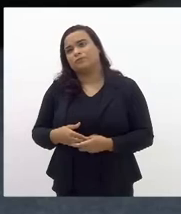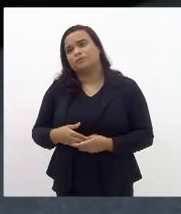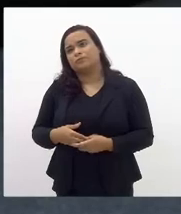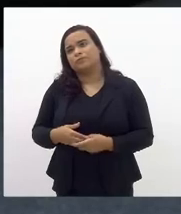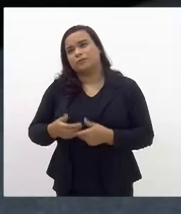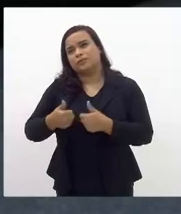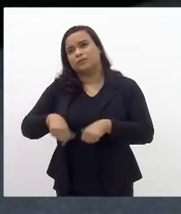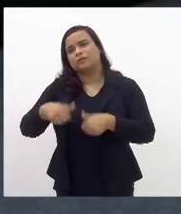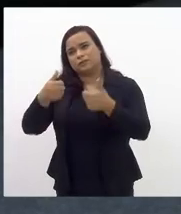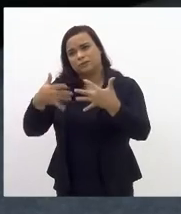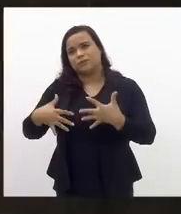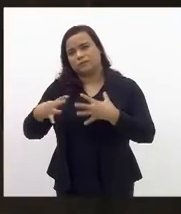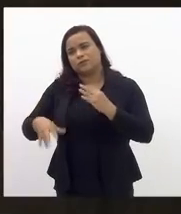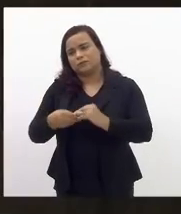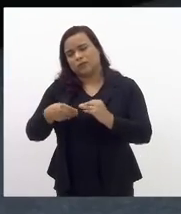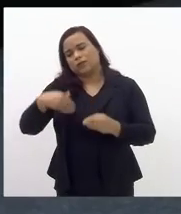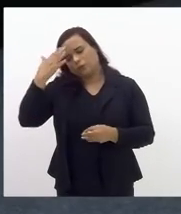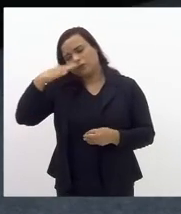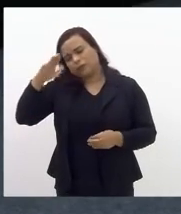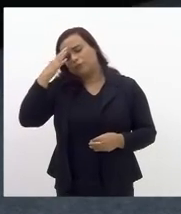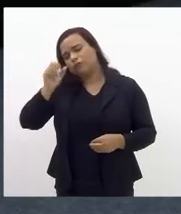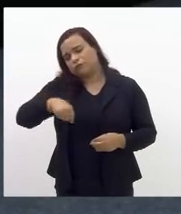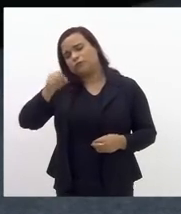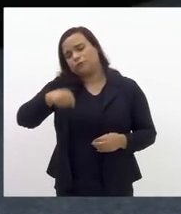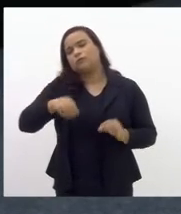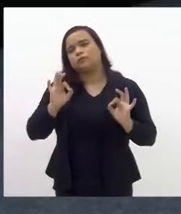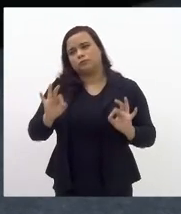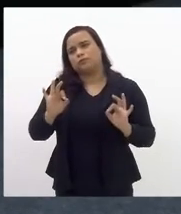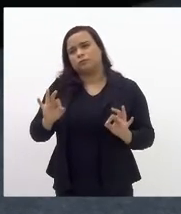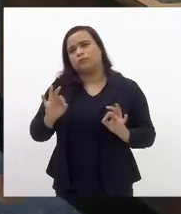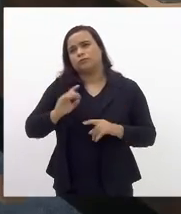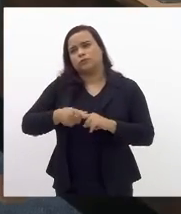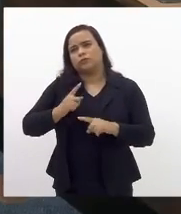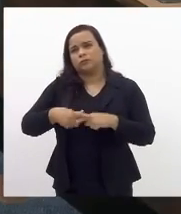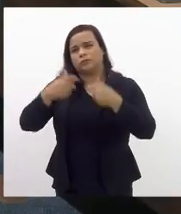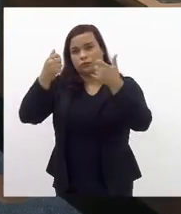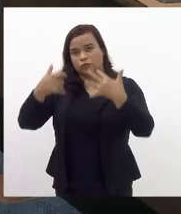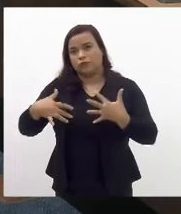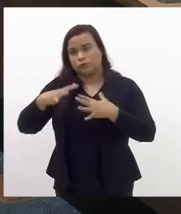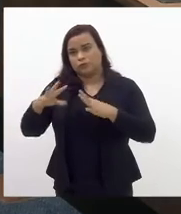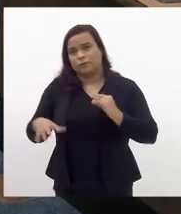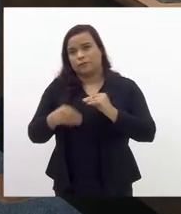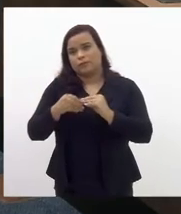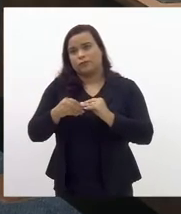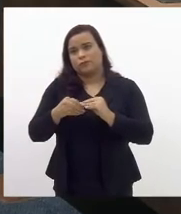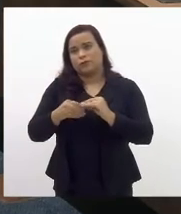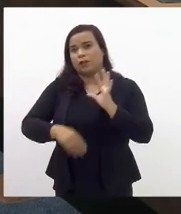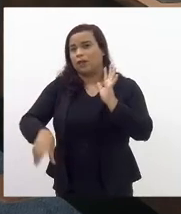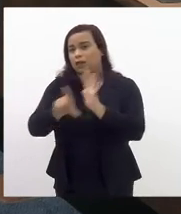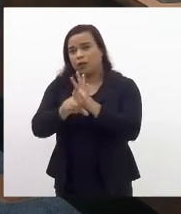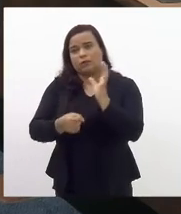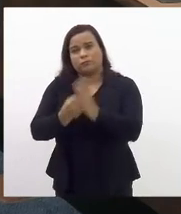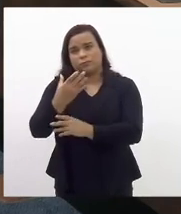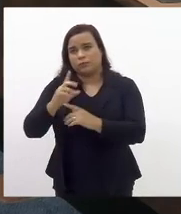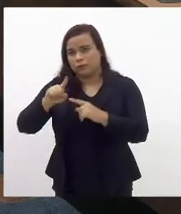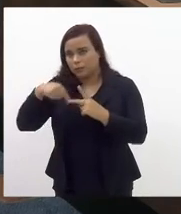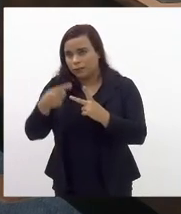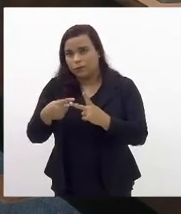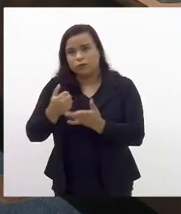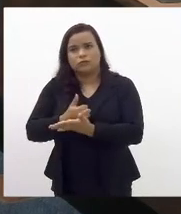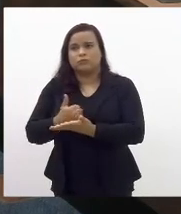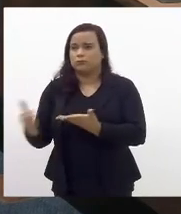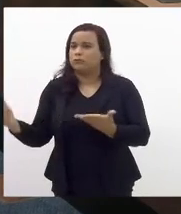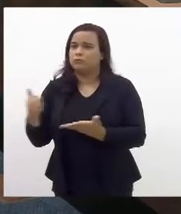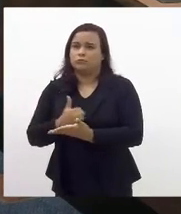justificativa. Mas Sim, entendo, mas, entendi. É porque eu já estou... É que a justificativa, depois que vira lei, certo. Ela vai